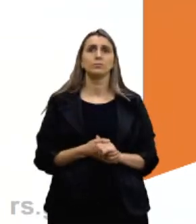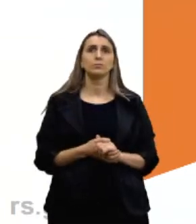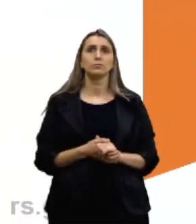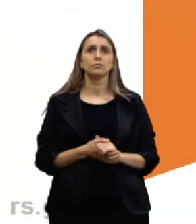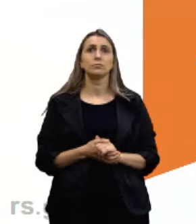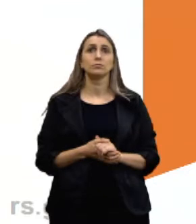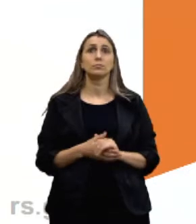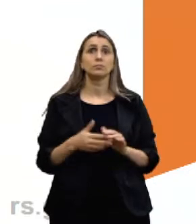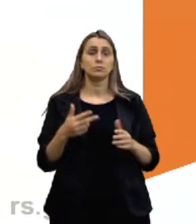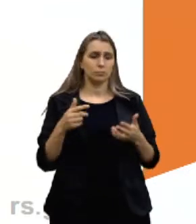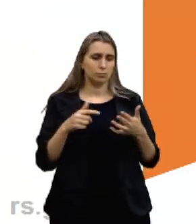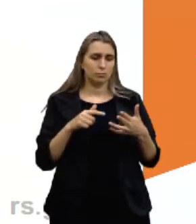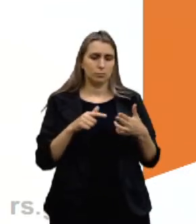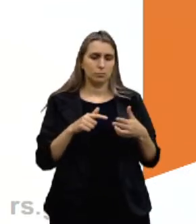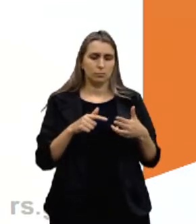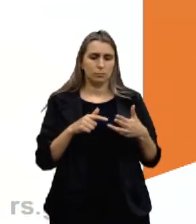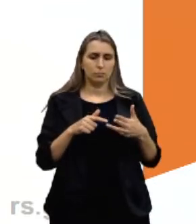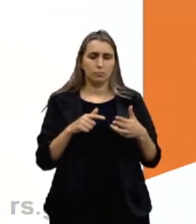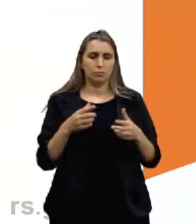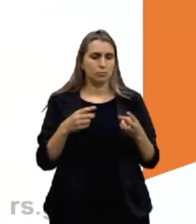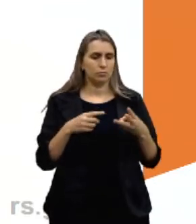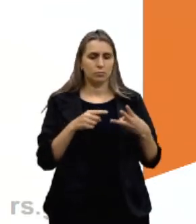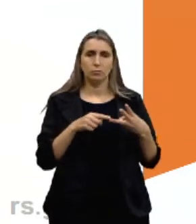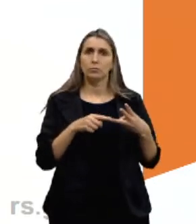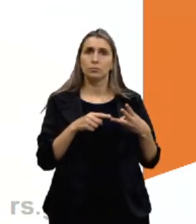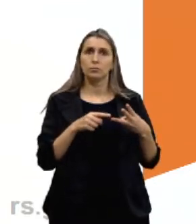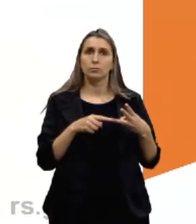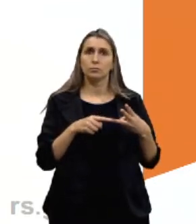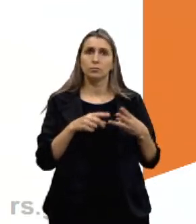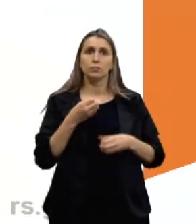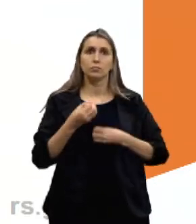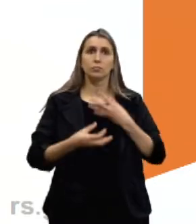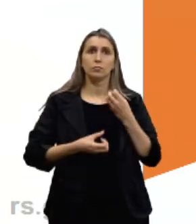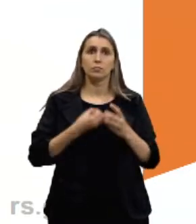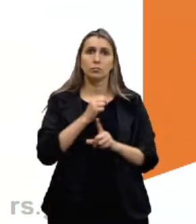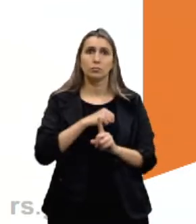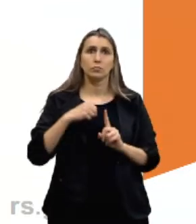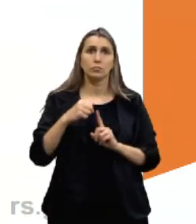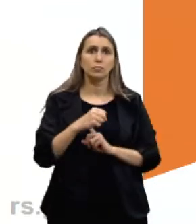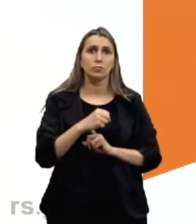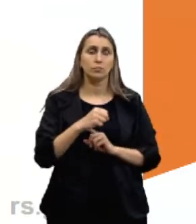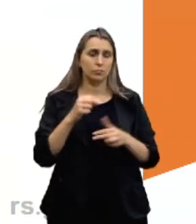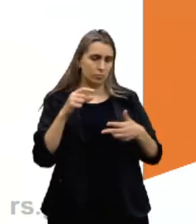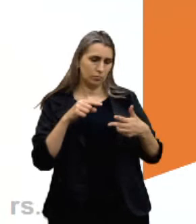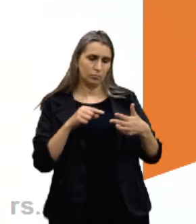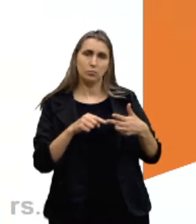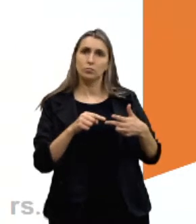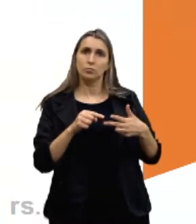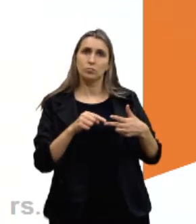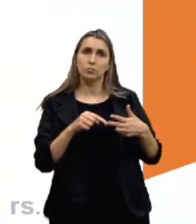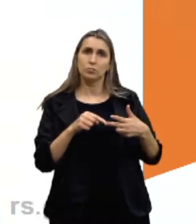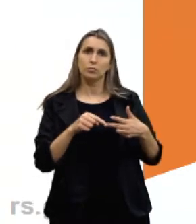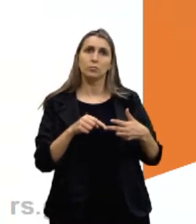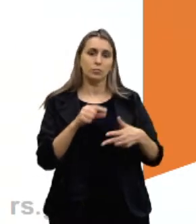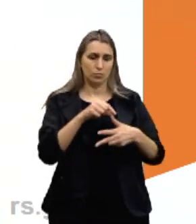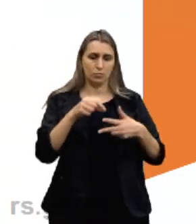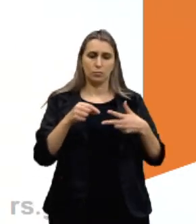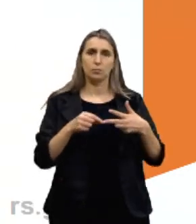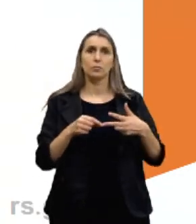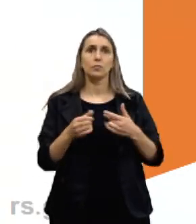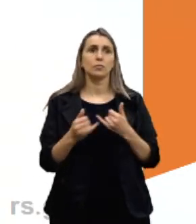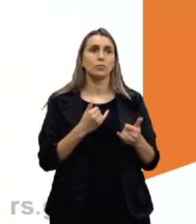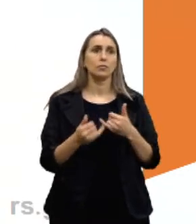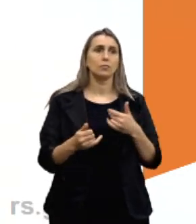e a terceira fase que é a poesia social Então se cair no Enem por exemplo o Castro